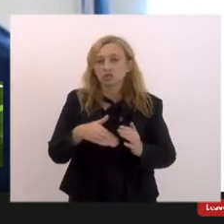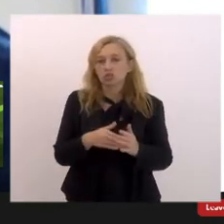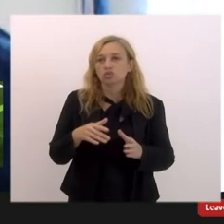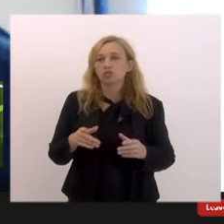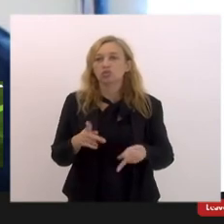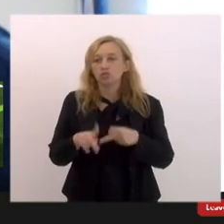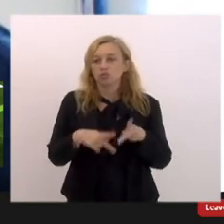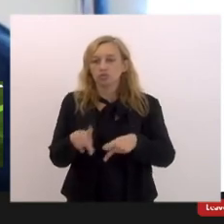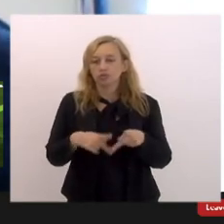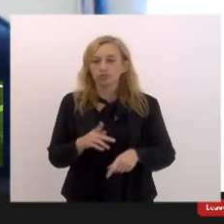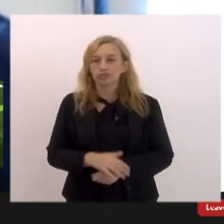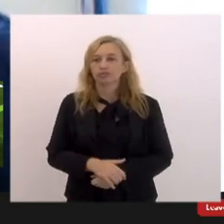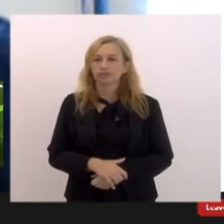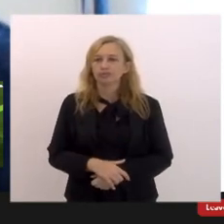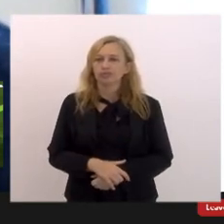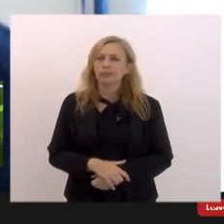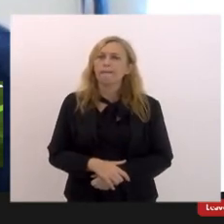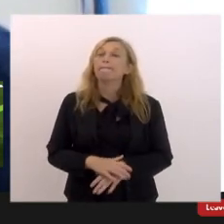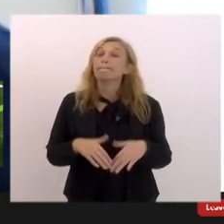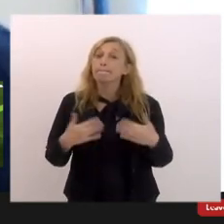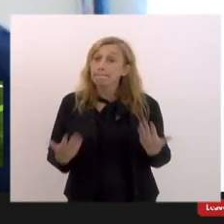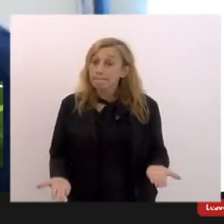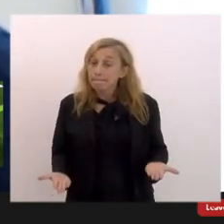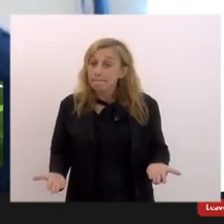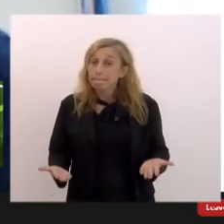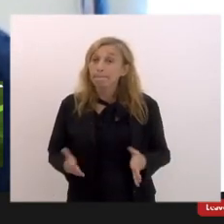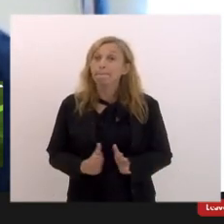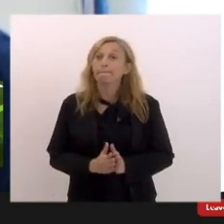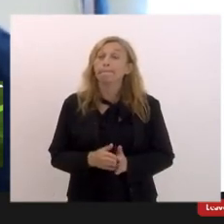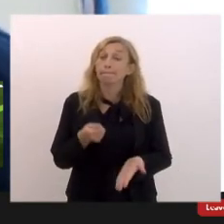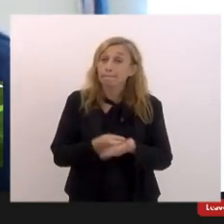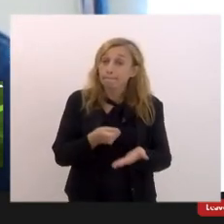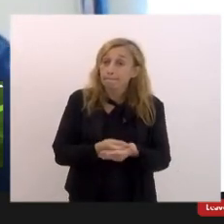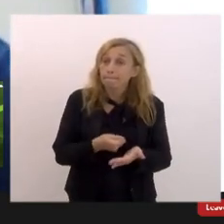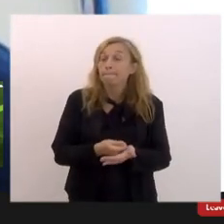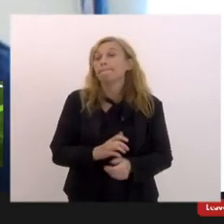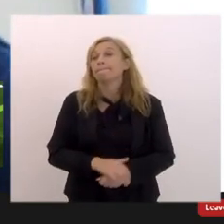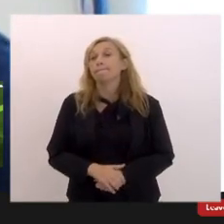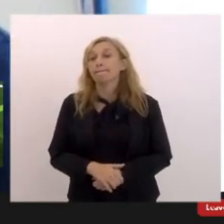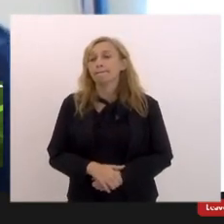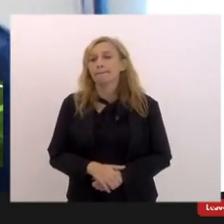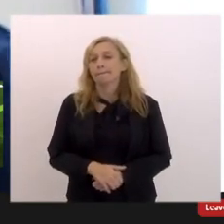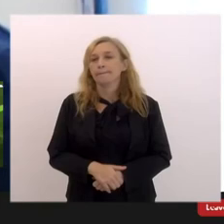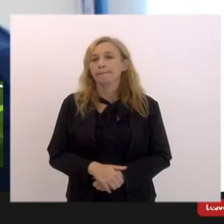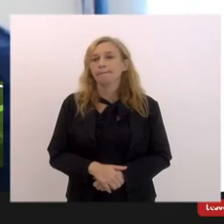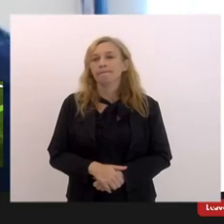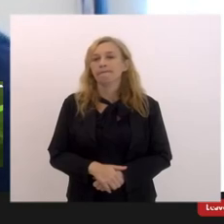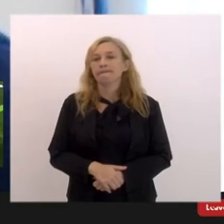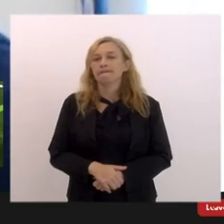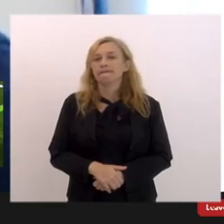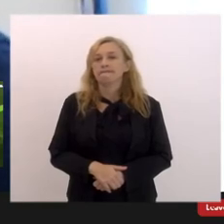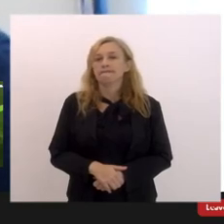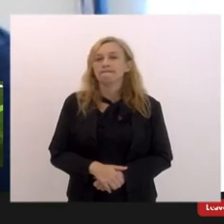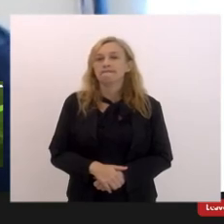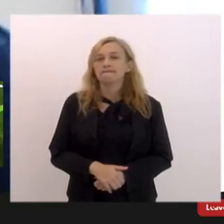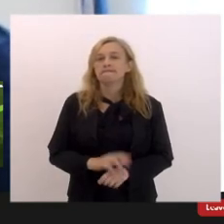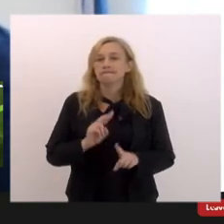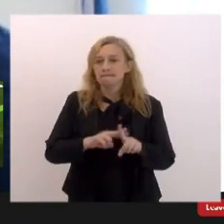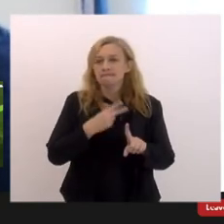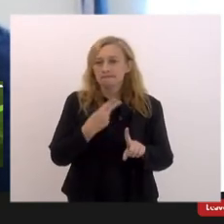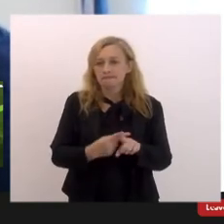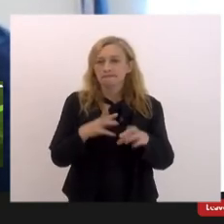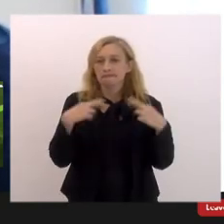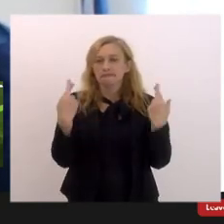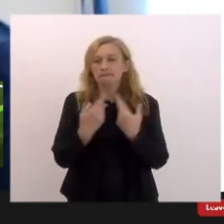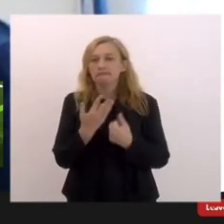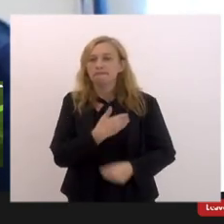população. Então, eu insisto, né? E vamos, inclusive, como desdobramento dessa audiência,